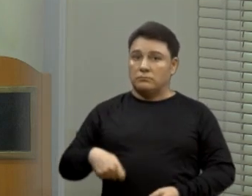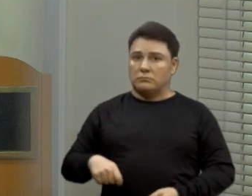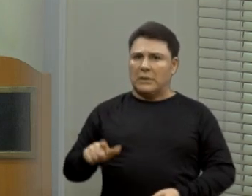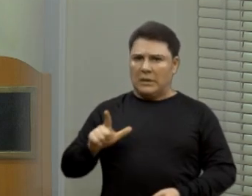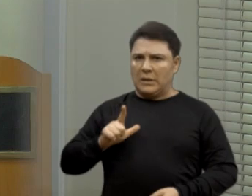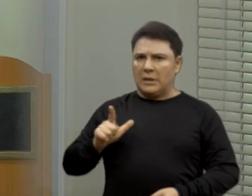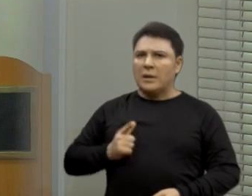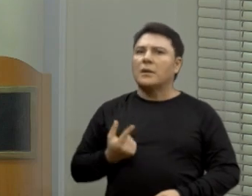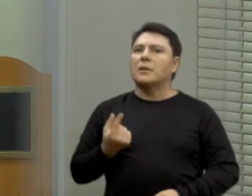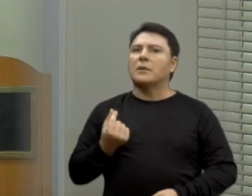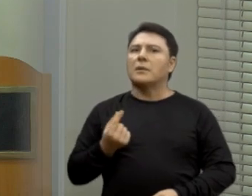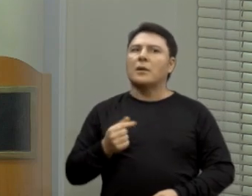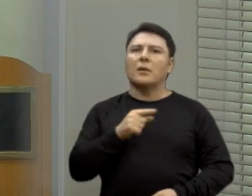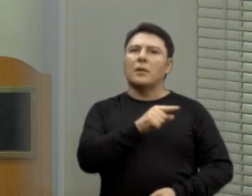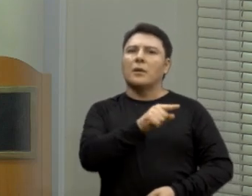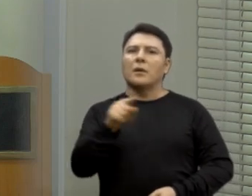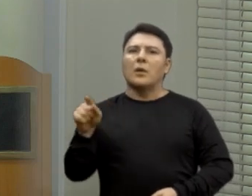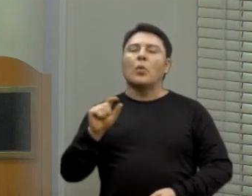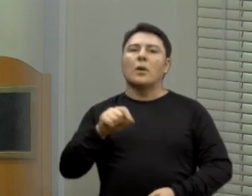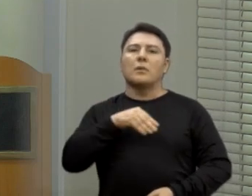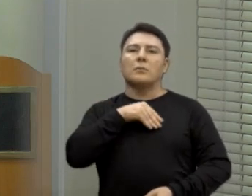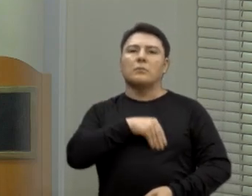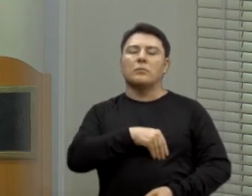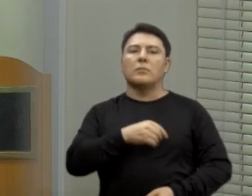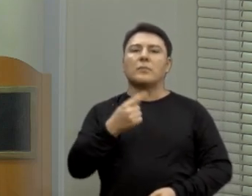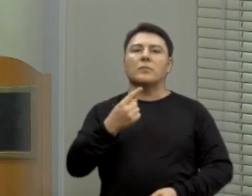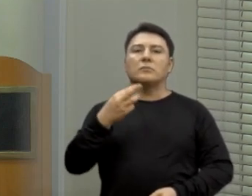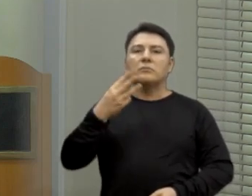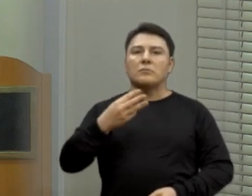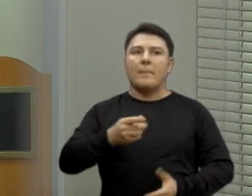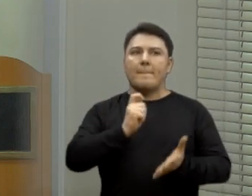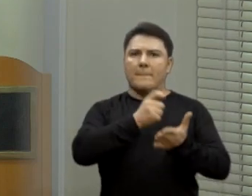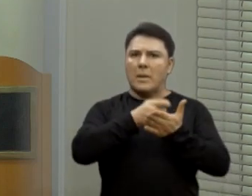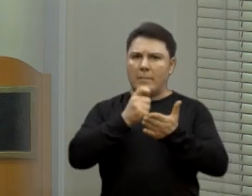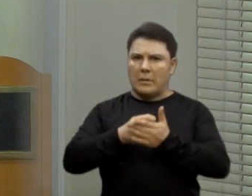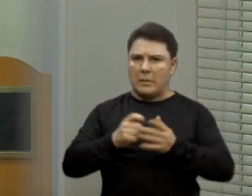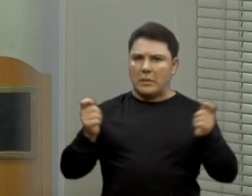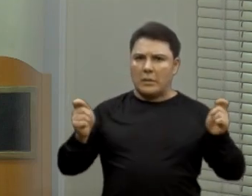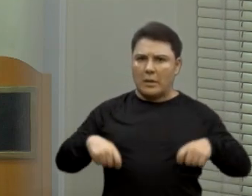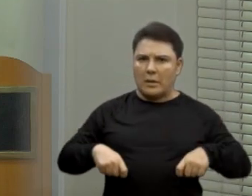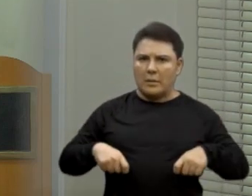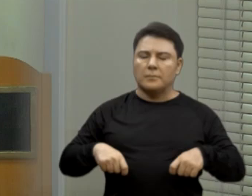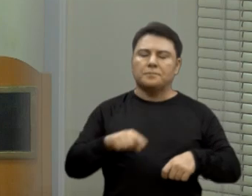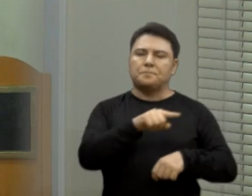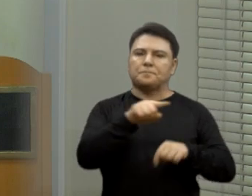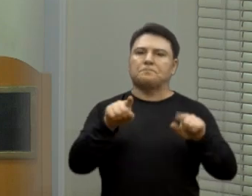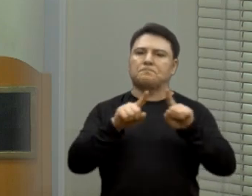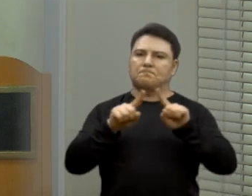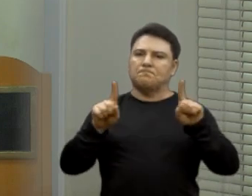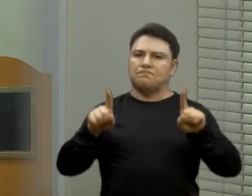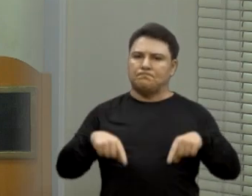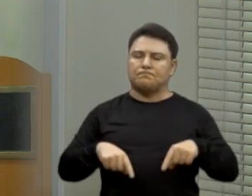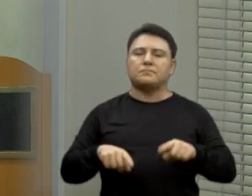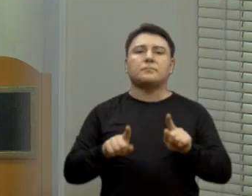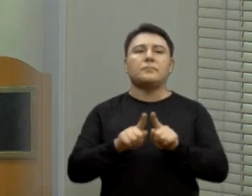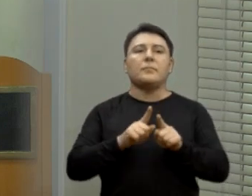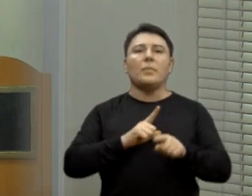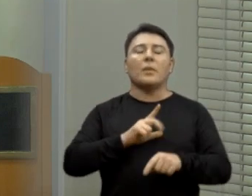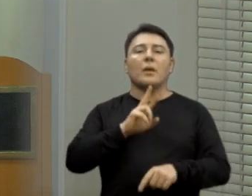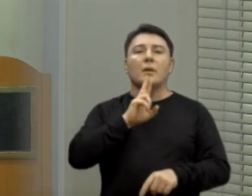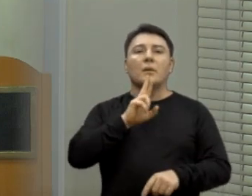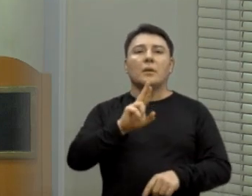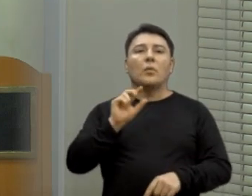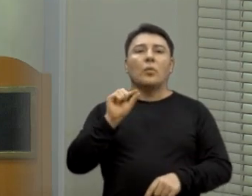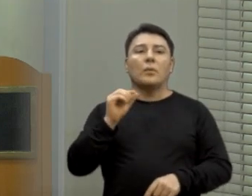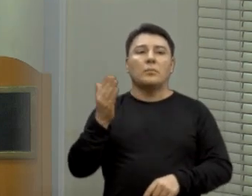grana, se vai ter verba para pagar o 13º que falta ainda dos nossos servidores. E respondendo na semana